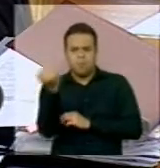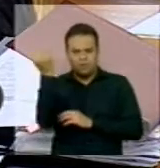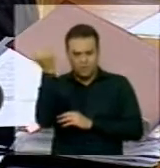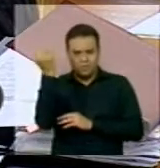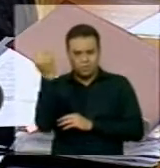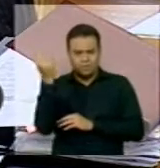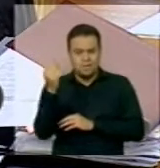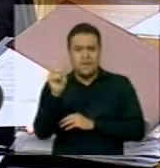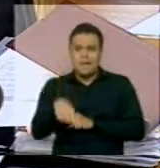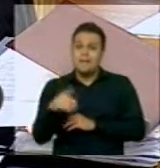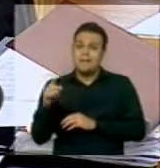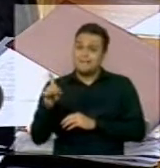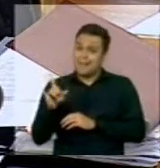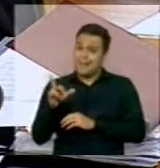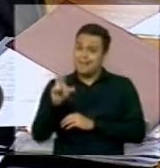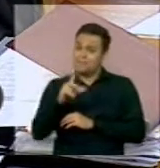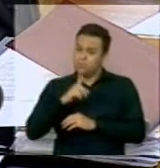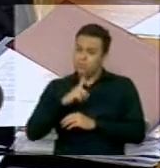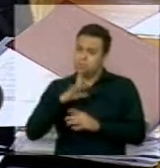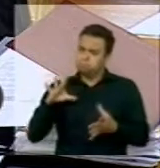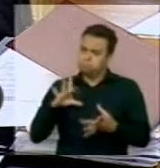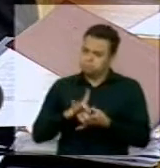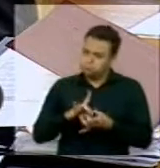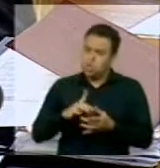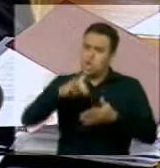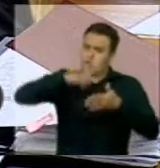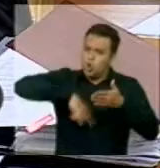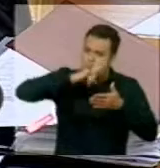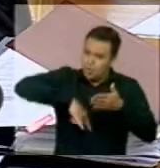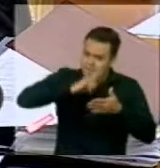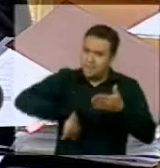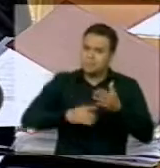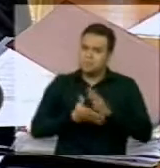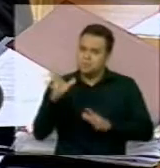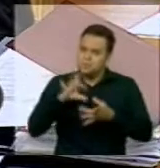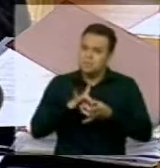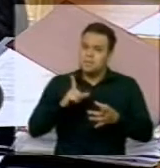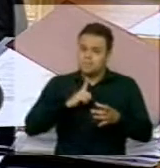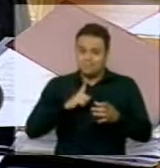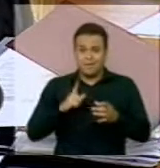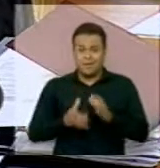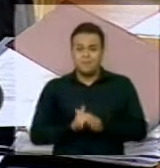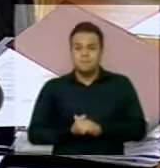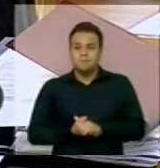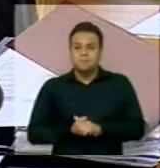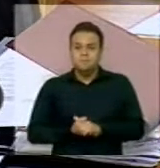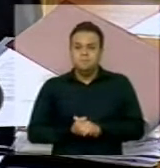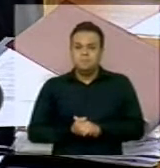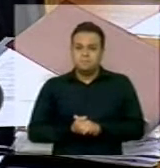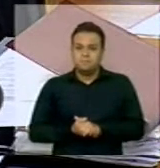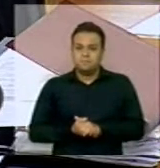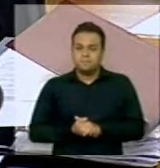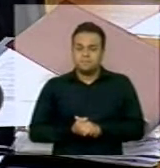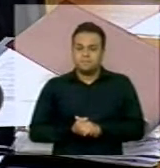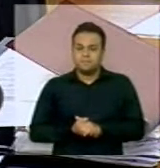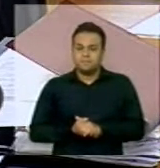fundamentada com documentos, fundamentada, ou seja, com base, não retirando do